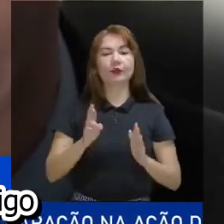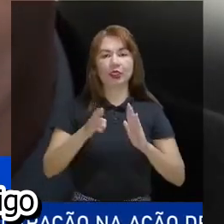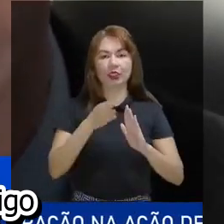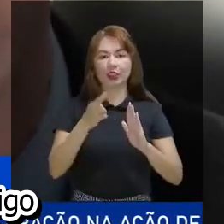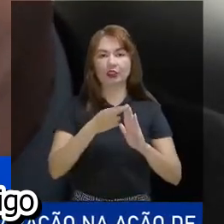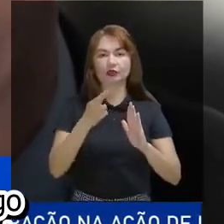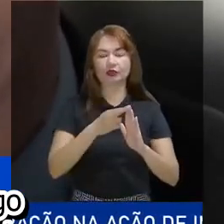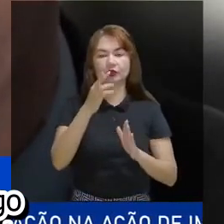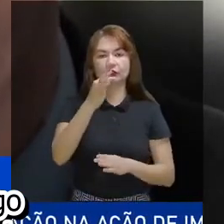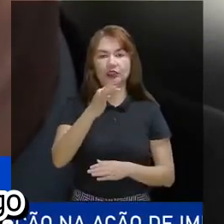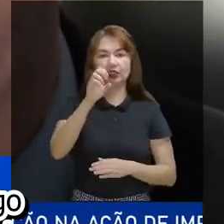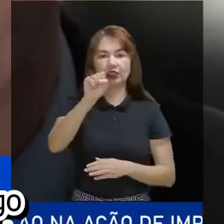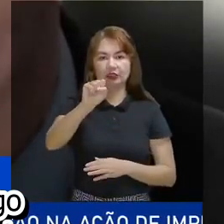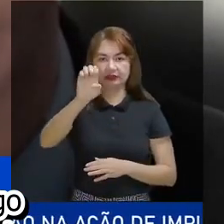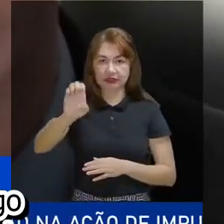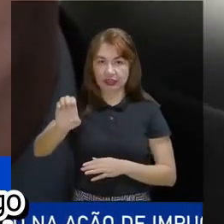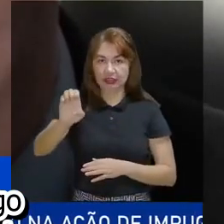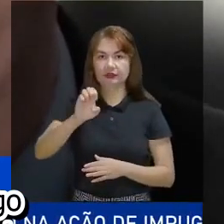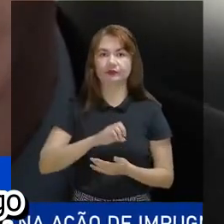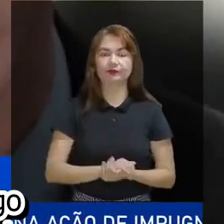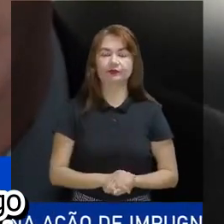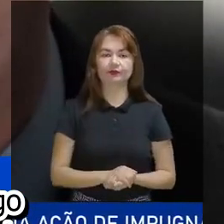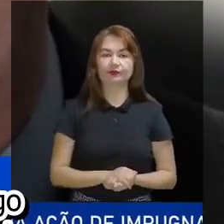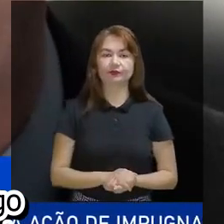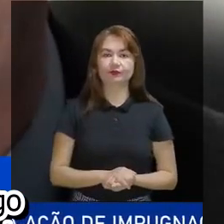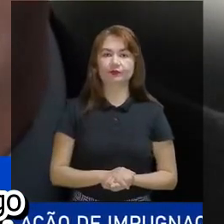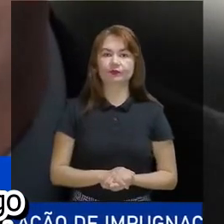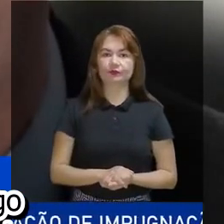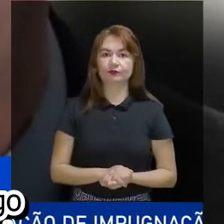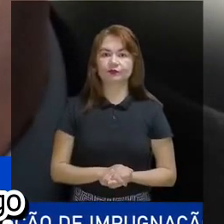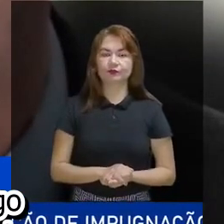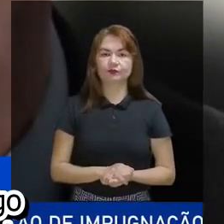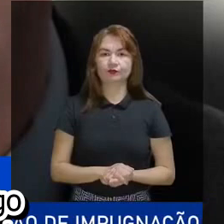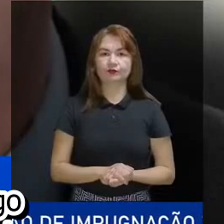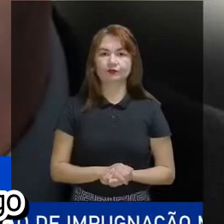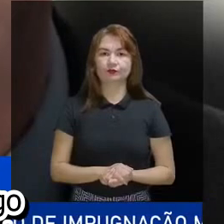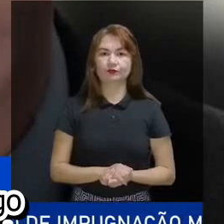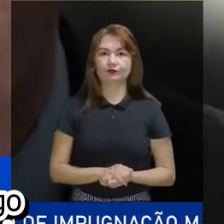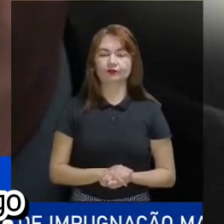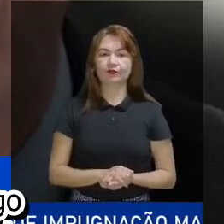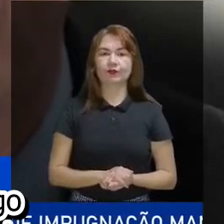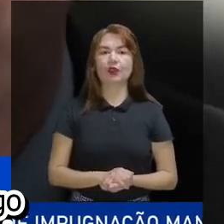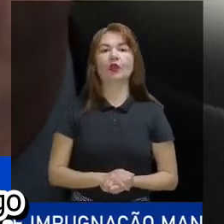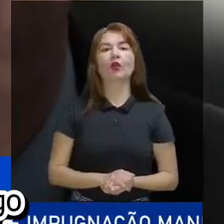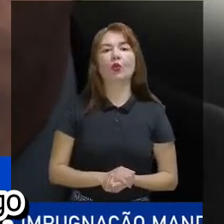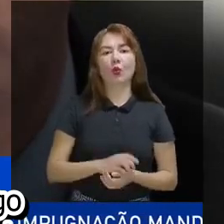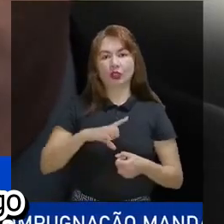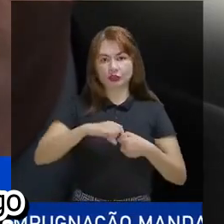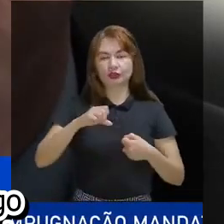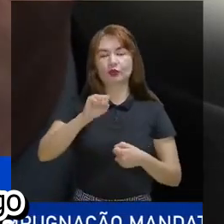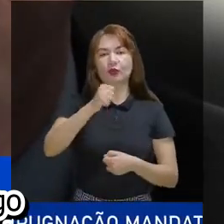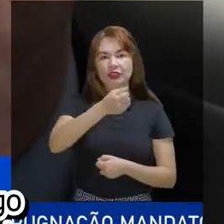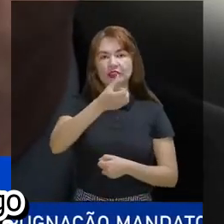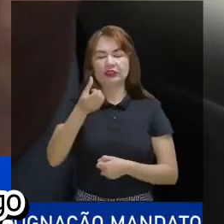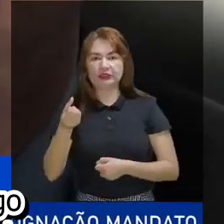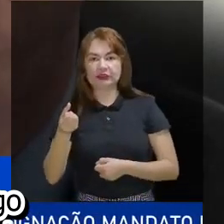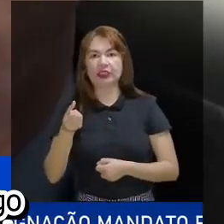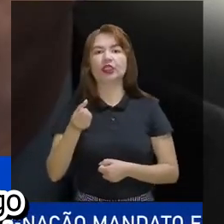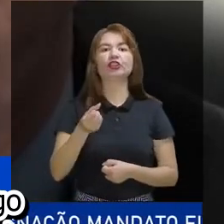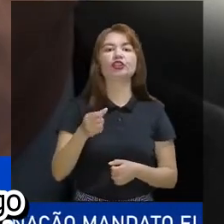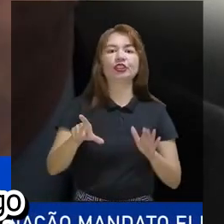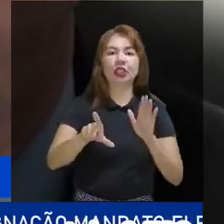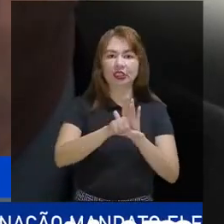TSE 23.607, de 2019, no artigo 86 do Código Eleitoral, na ação direta de